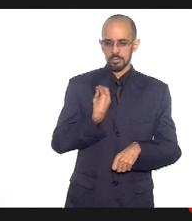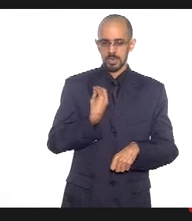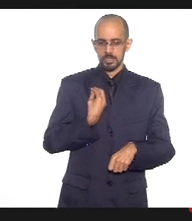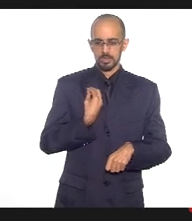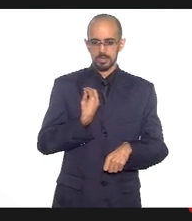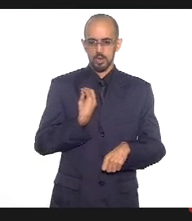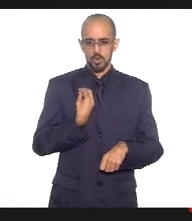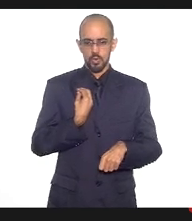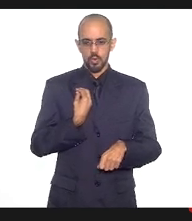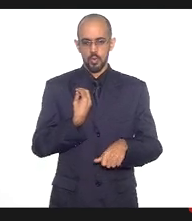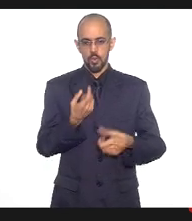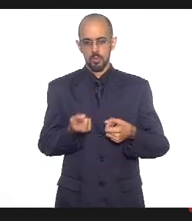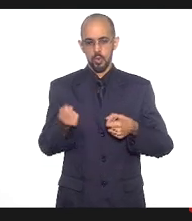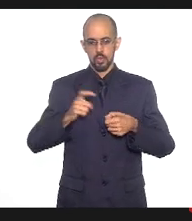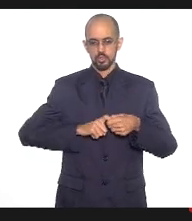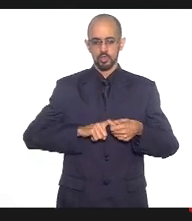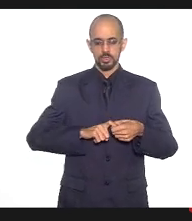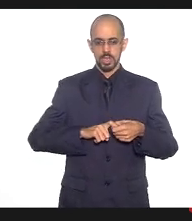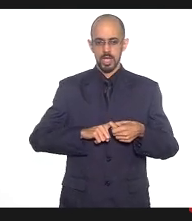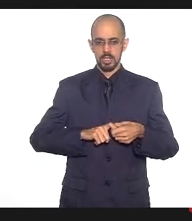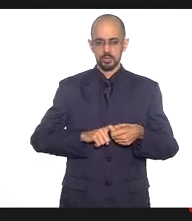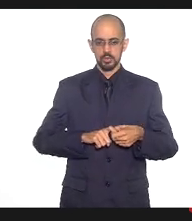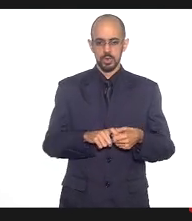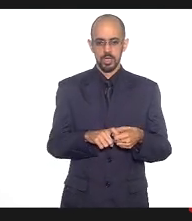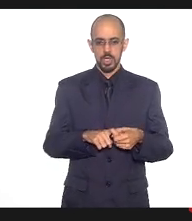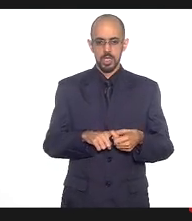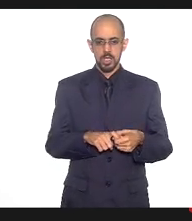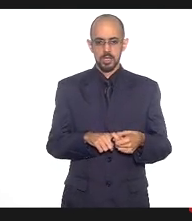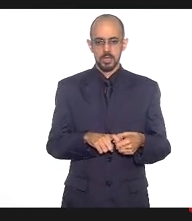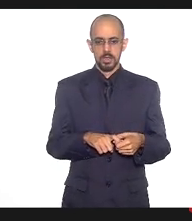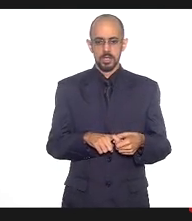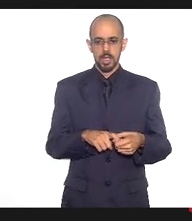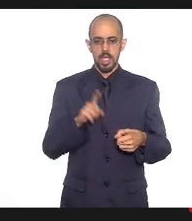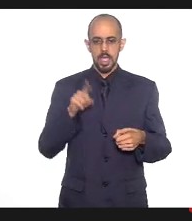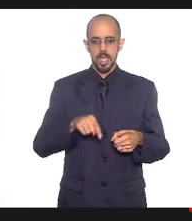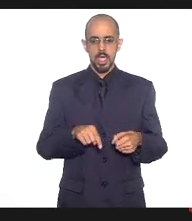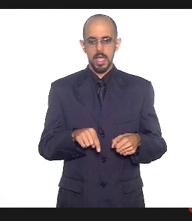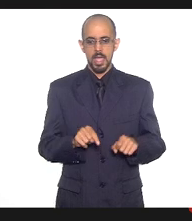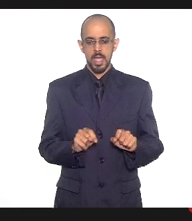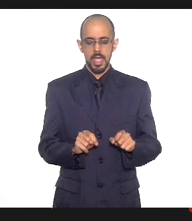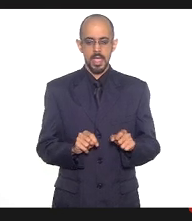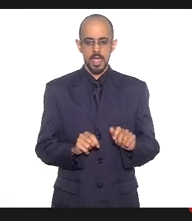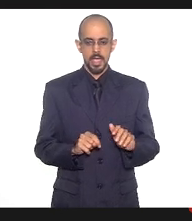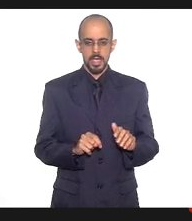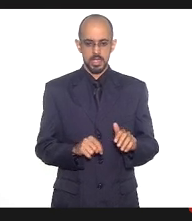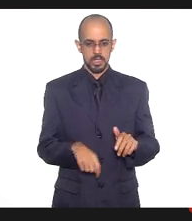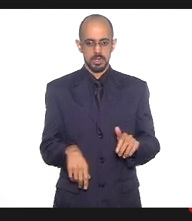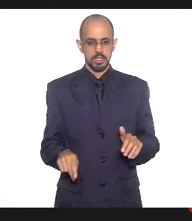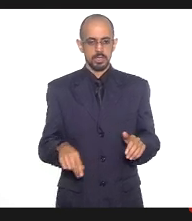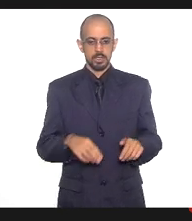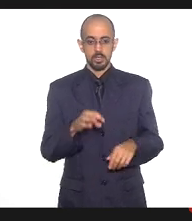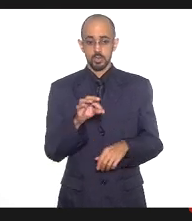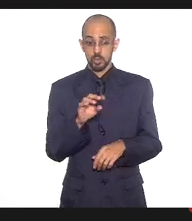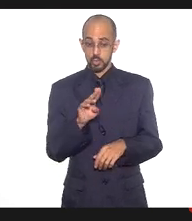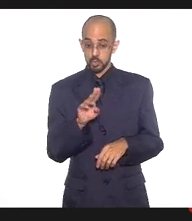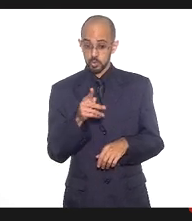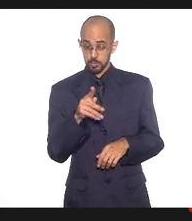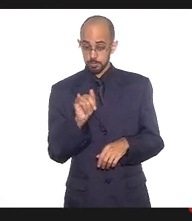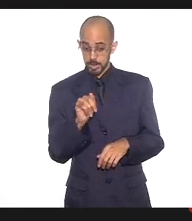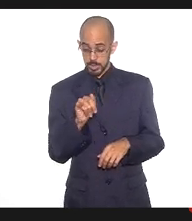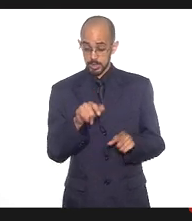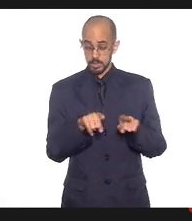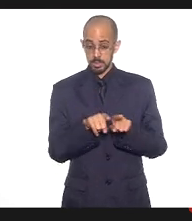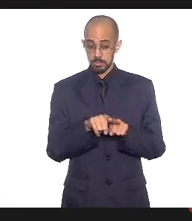como consorciada numa operadora mais relevante, concentra-se no portfólio da Petrogal Brasil, nos campos de Tupi e Iracema.